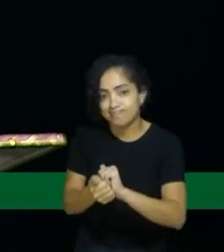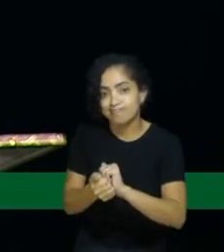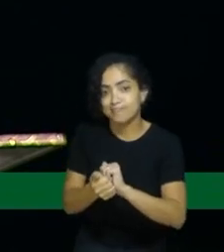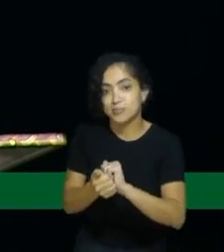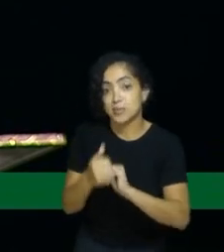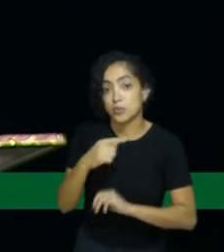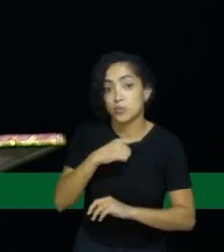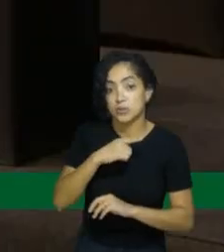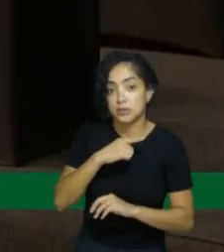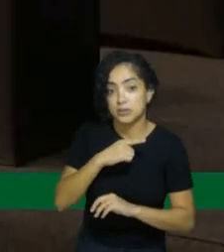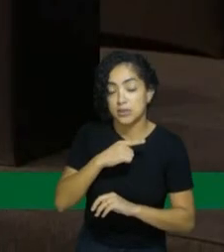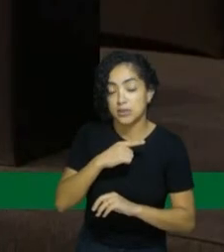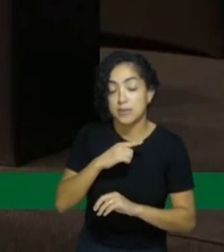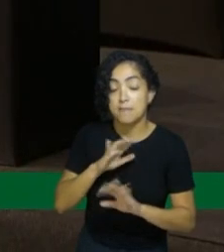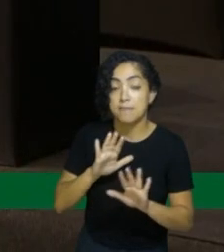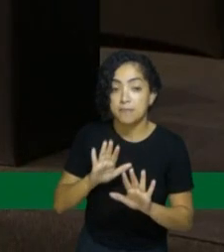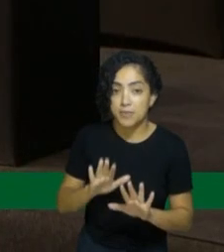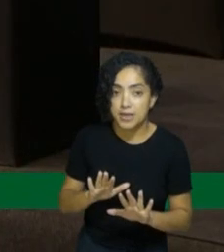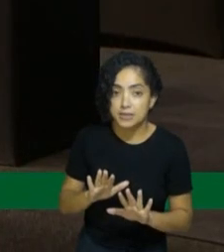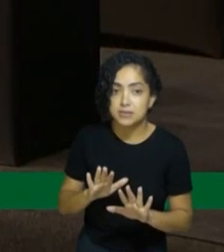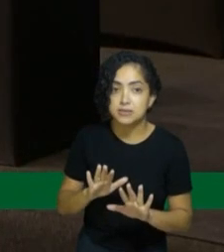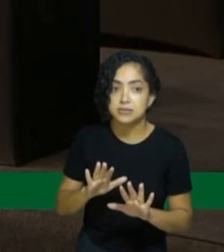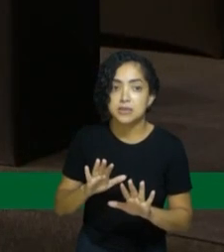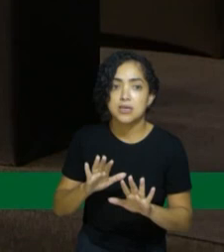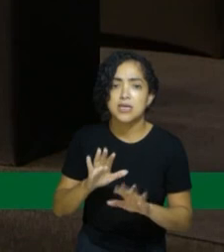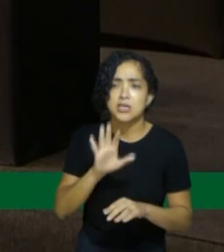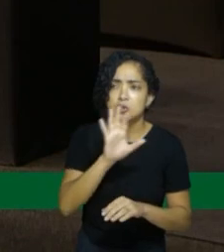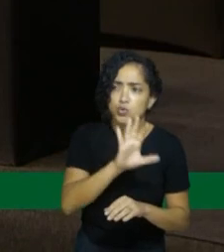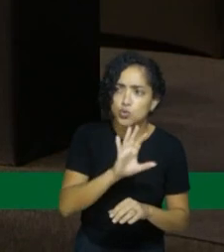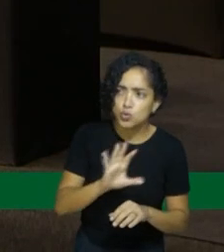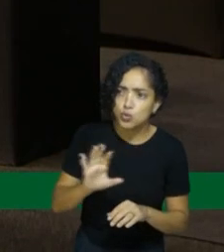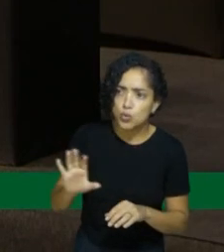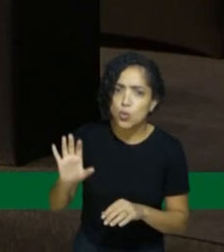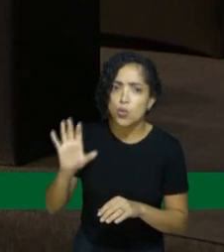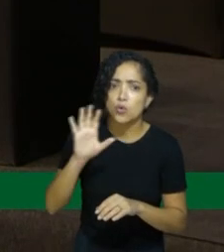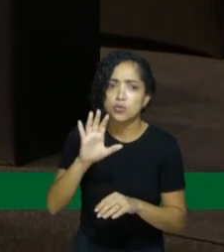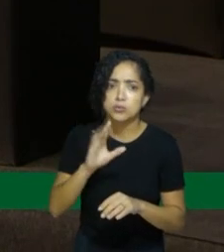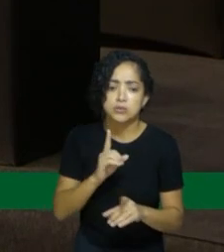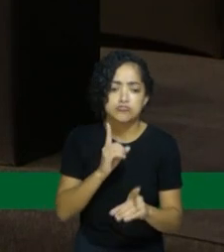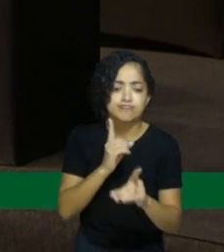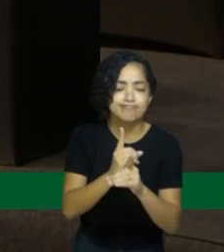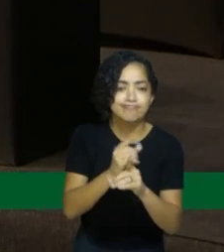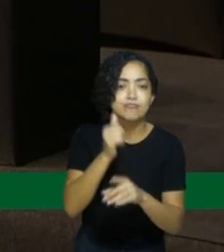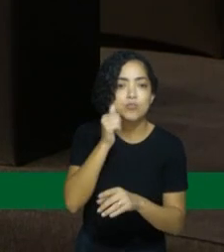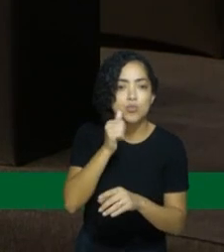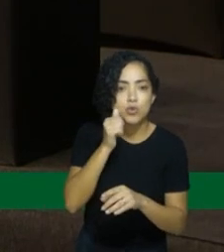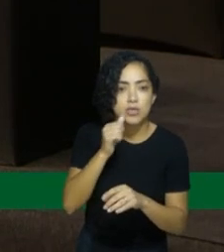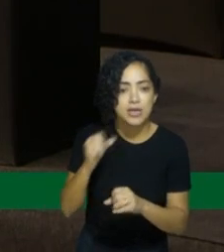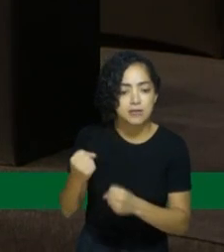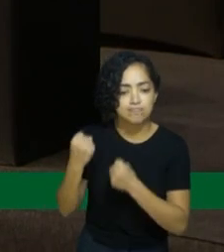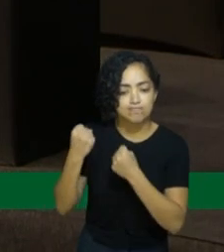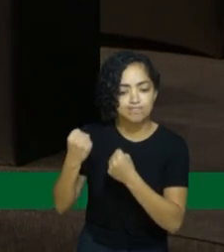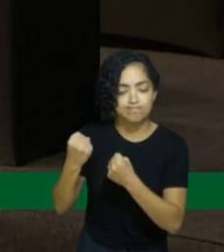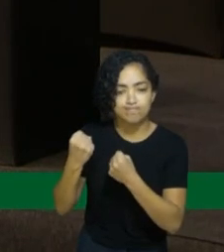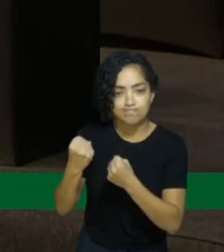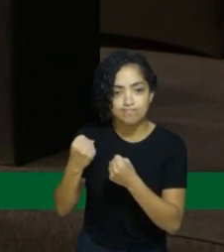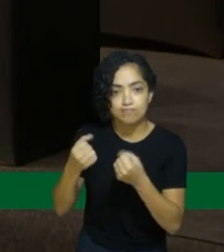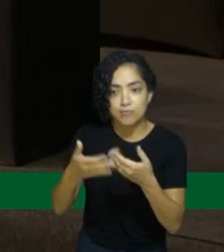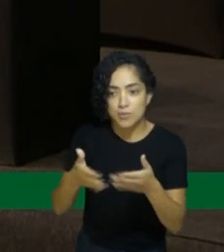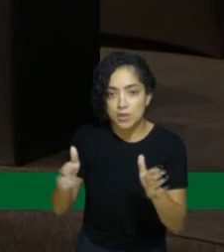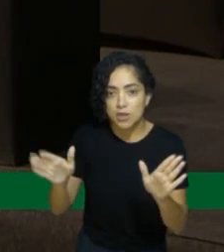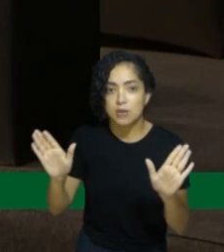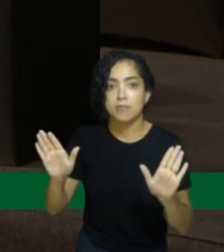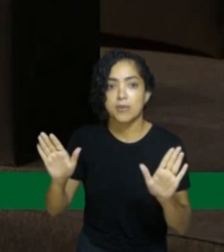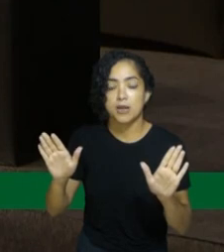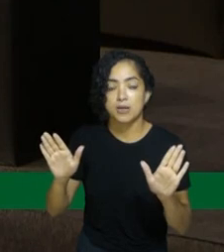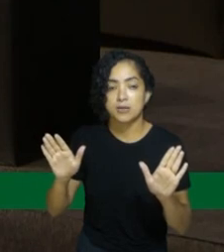porém senhores deputados em todas as redes encontrarão mulheres guerreiras de braços abertos e mão